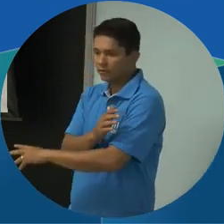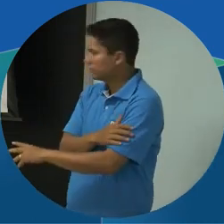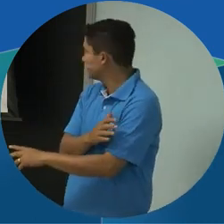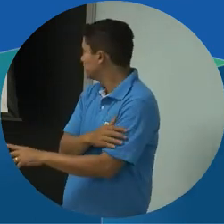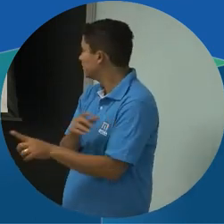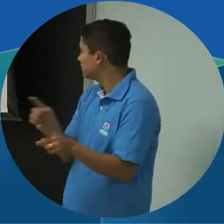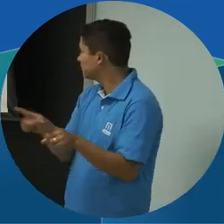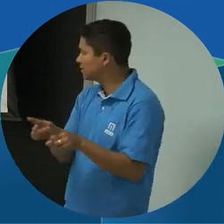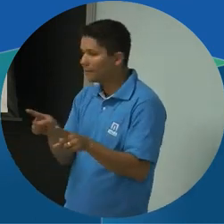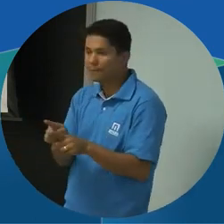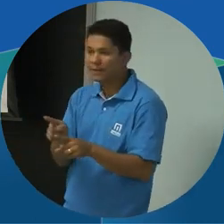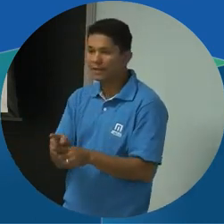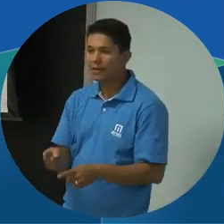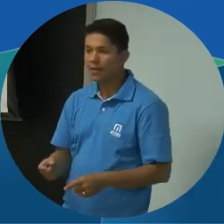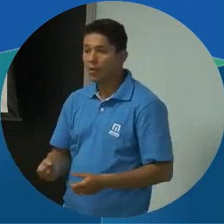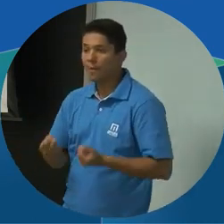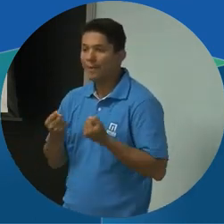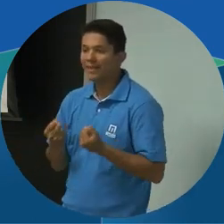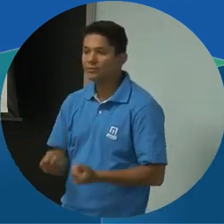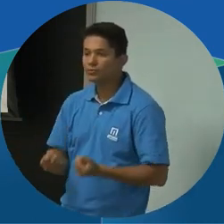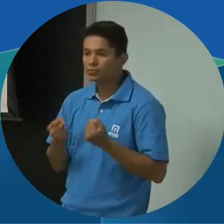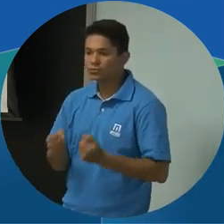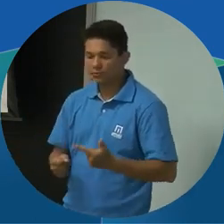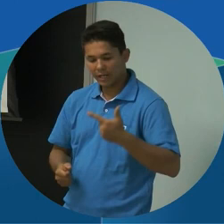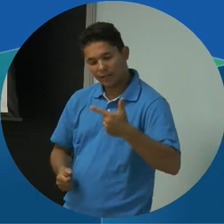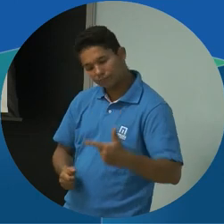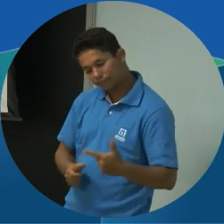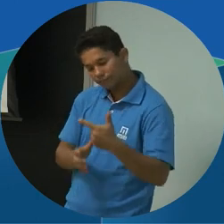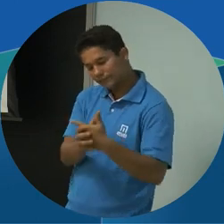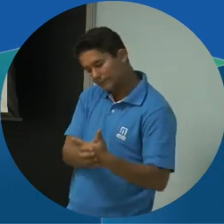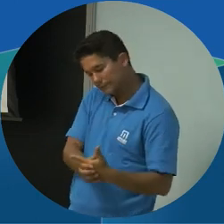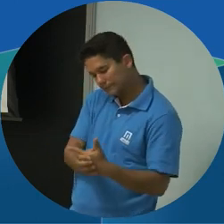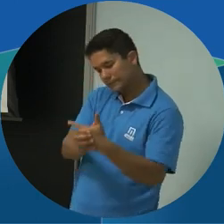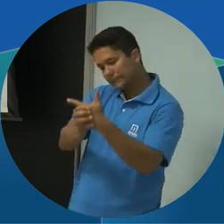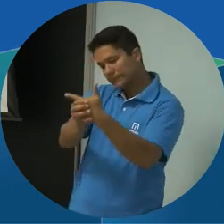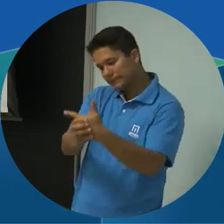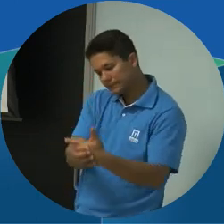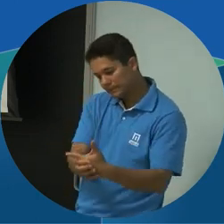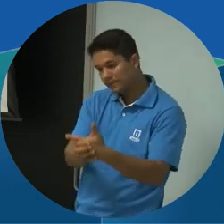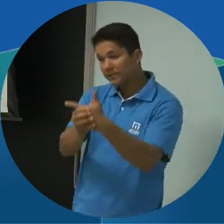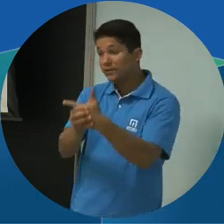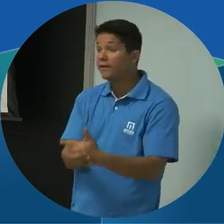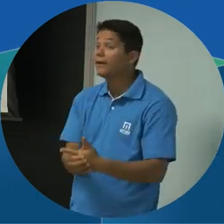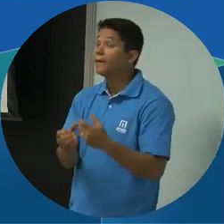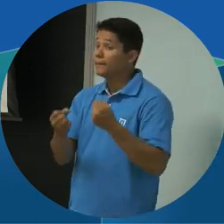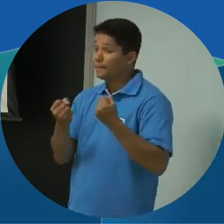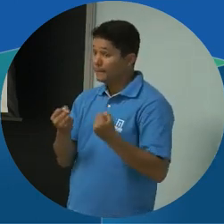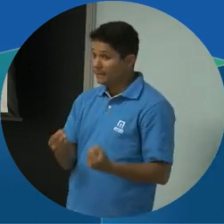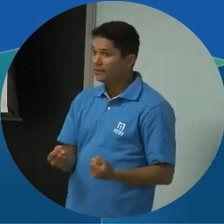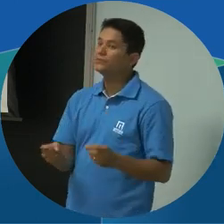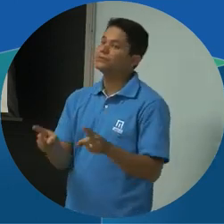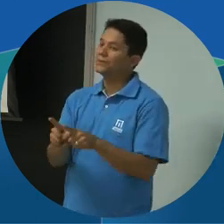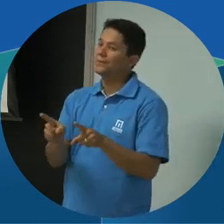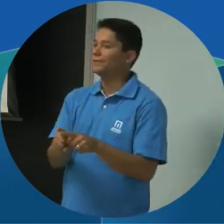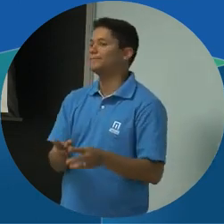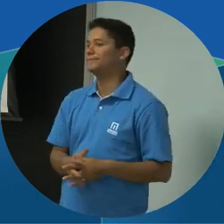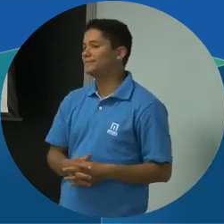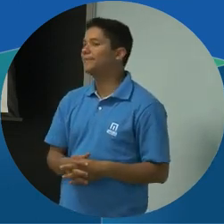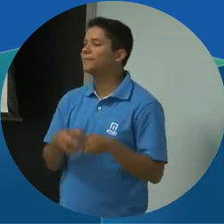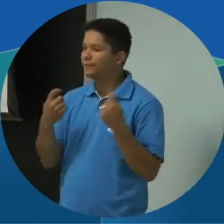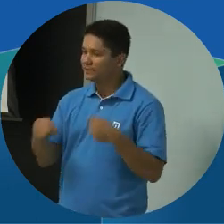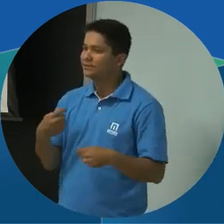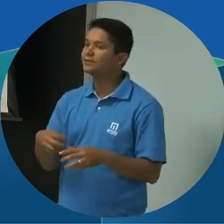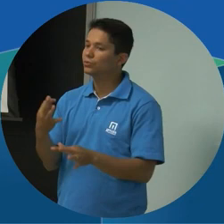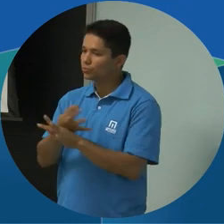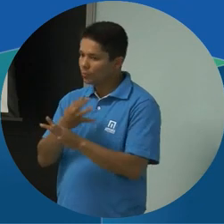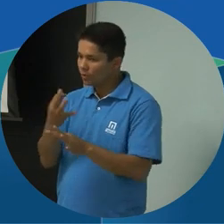suficiente para sustentar o peso que esse equipamento exerce, né? A força-peso gravitacional aqui, ele tem que ter